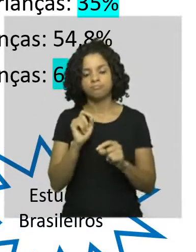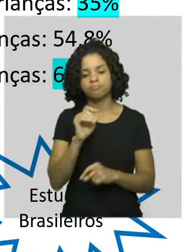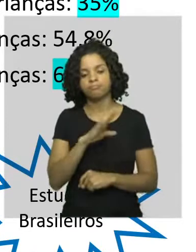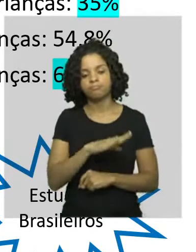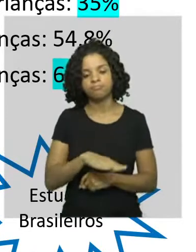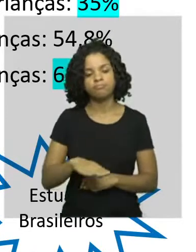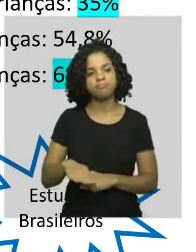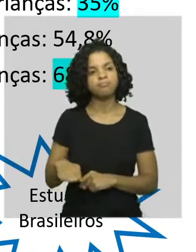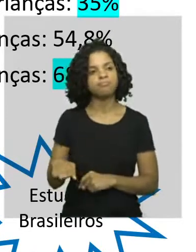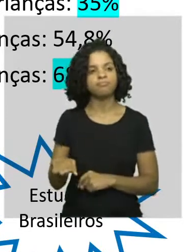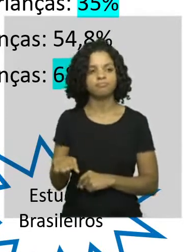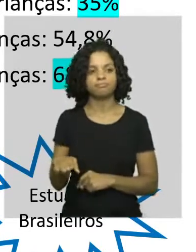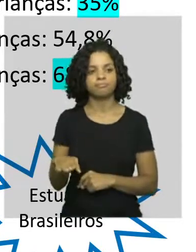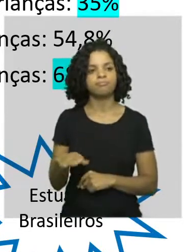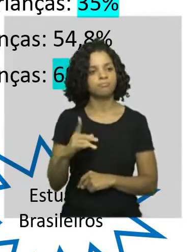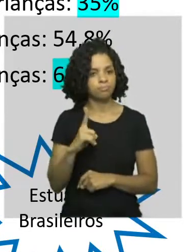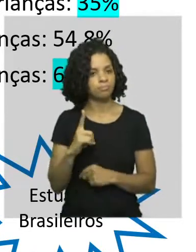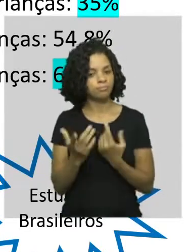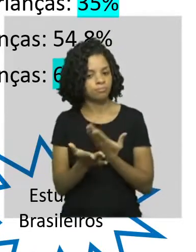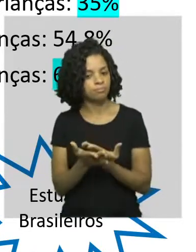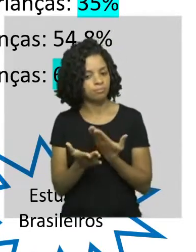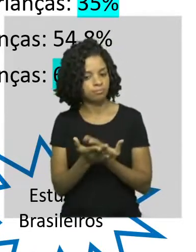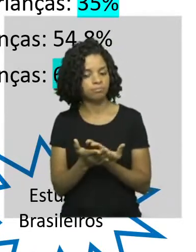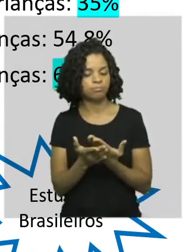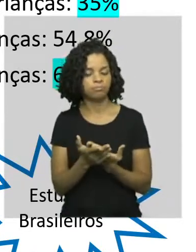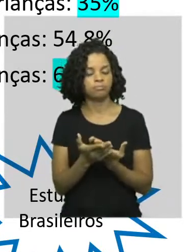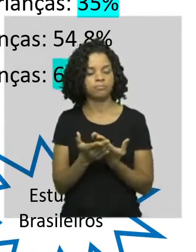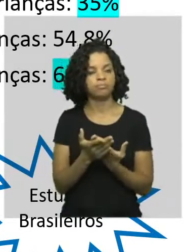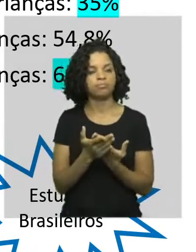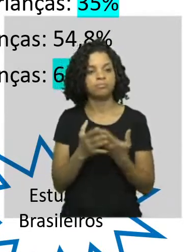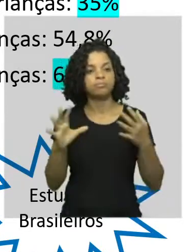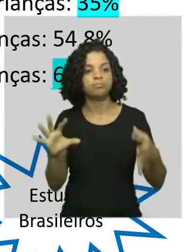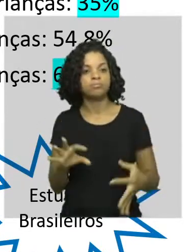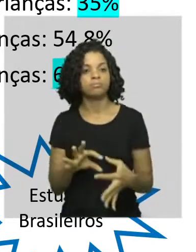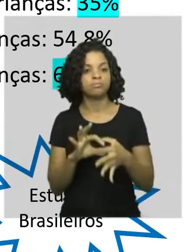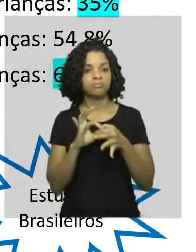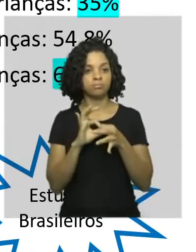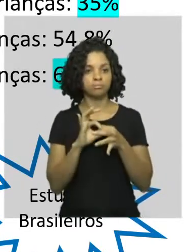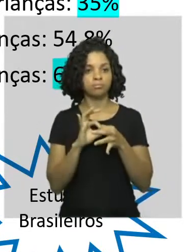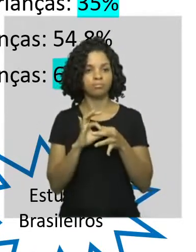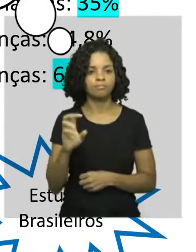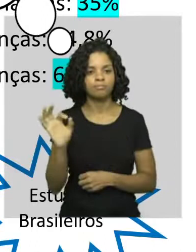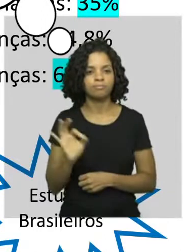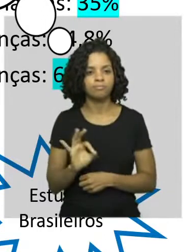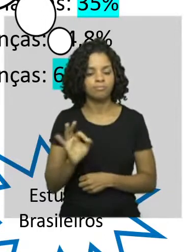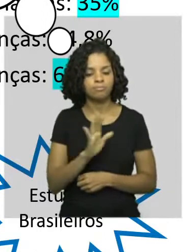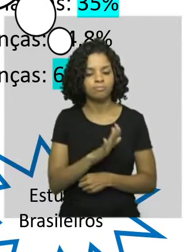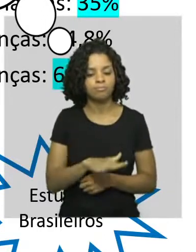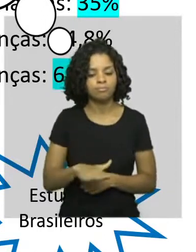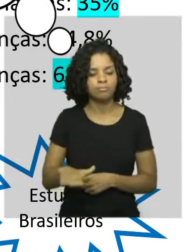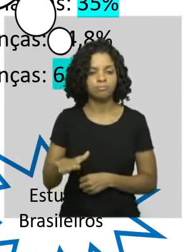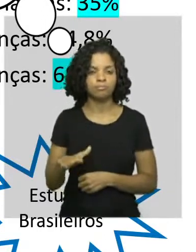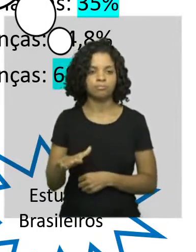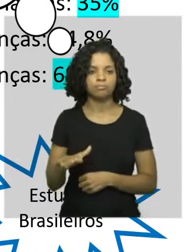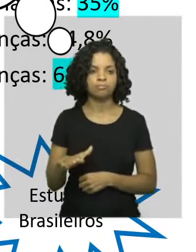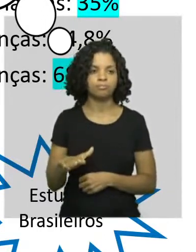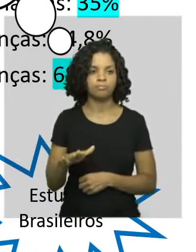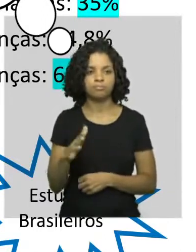Foram feitos estudos no Brasil associando a hipermobilidade à dor, e viu-se que entre 35% e